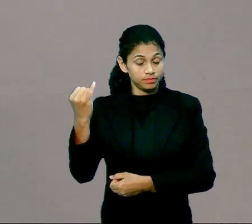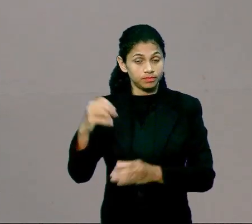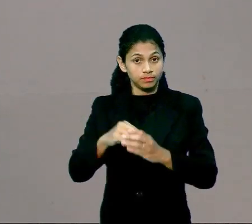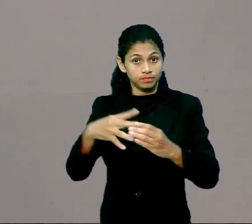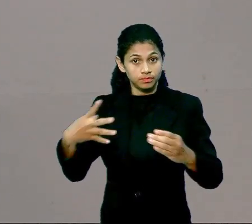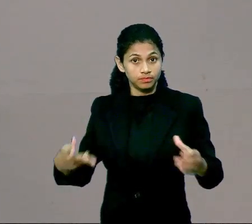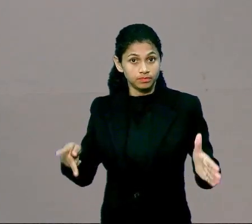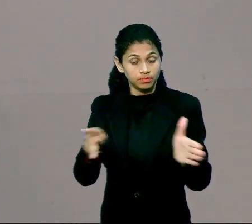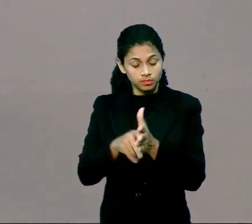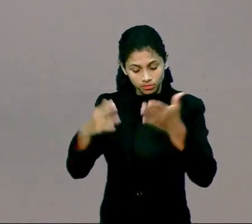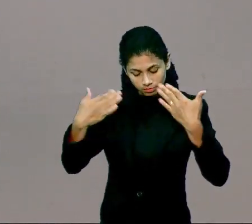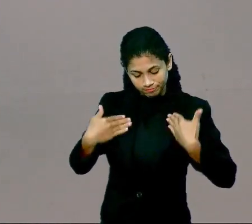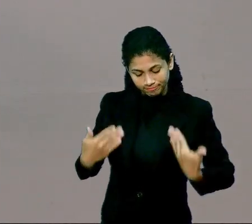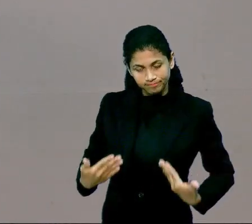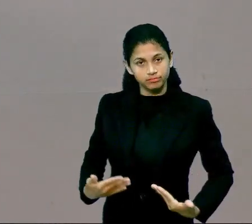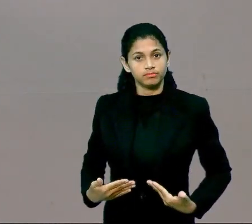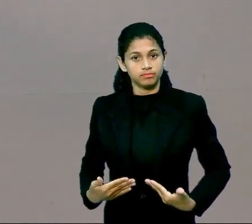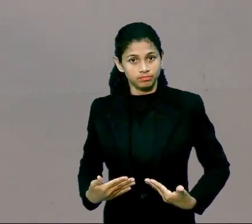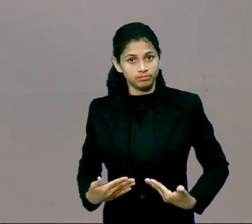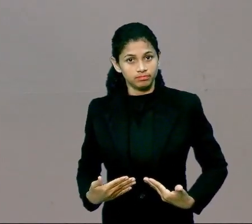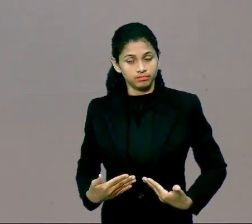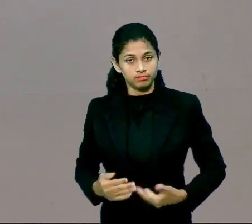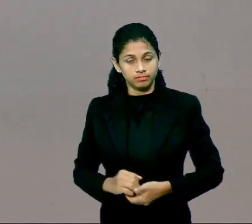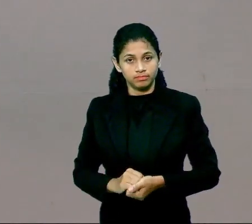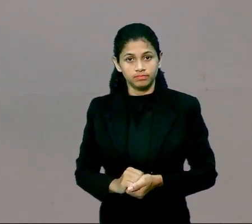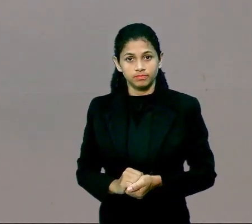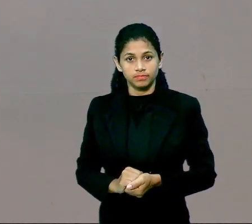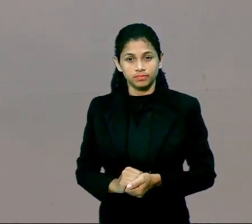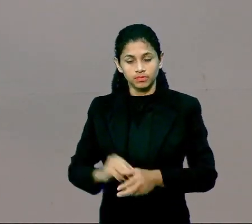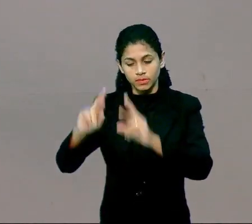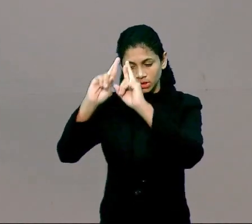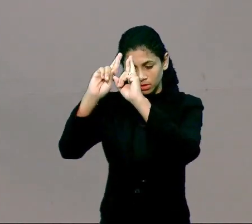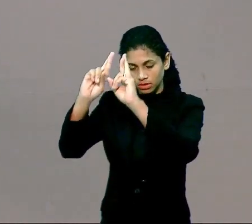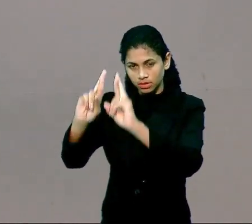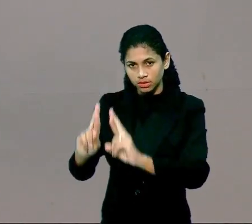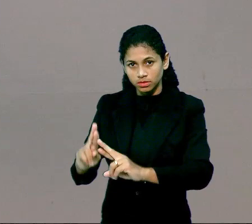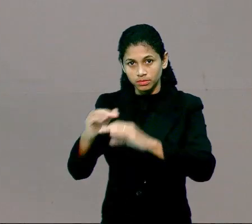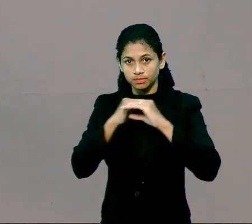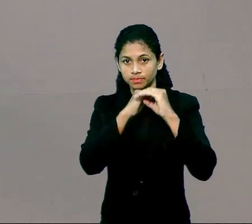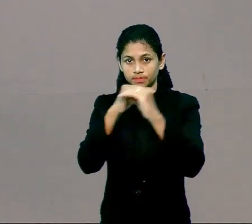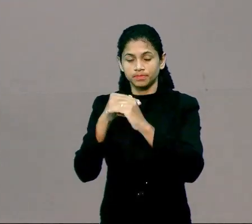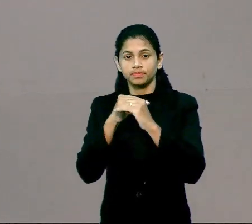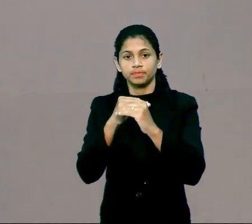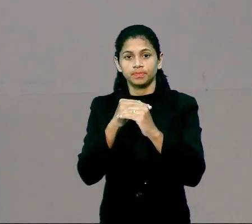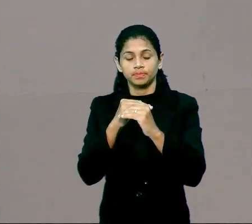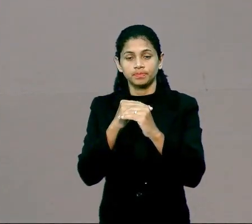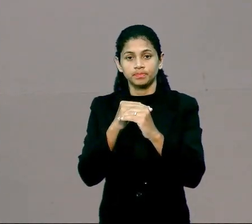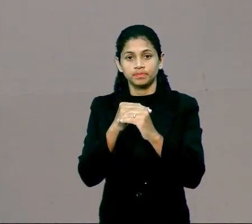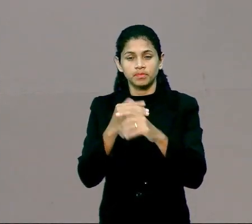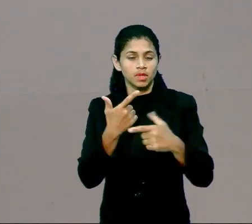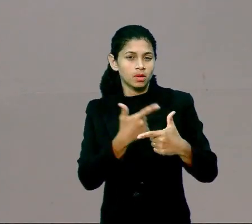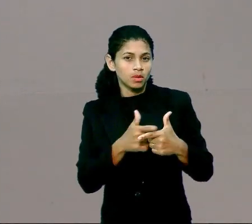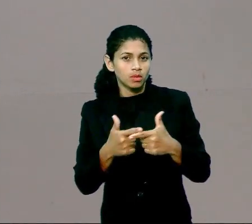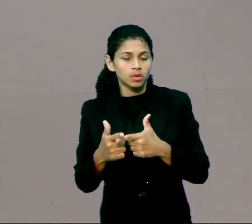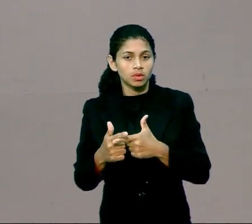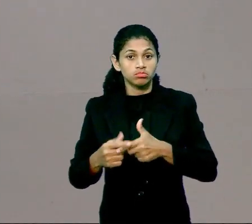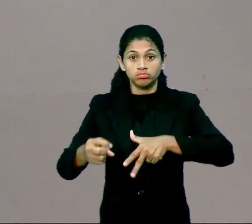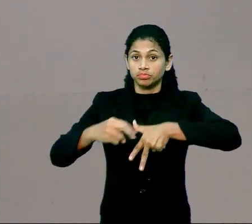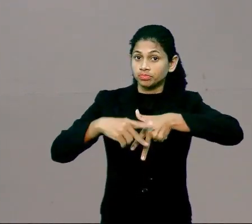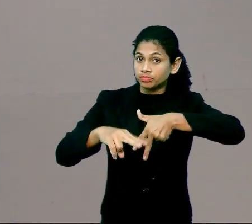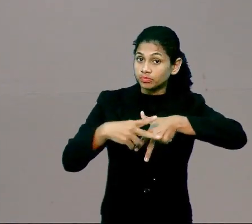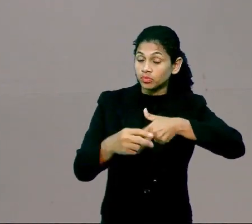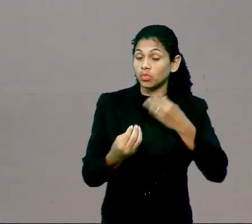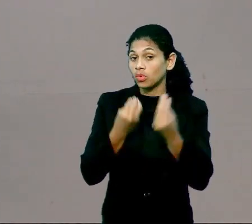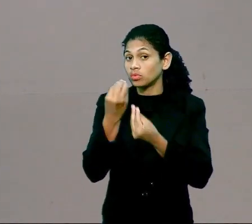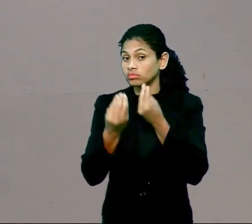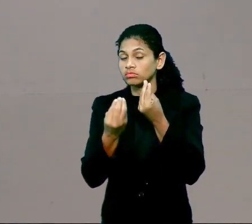físico, são essas que a gente acabou de mencionar, nas questões de respeito, igualdade, essa questão da problemática de gênero, como ela pode